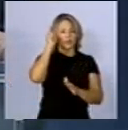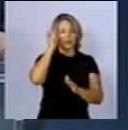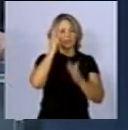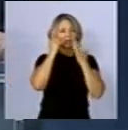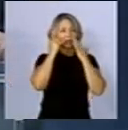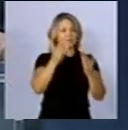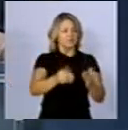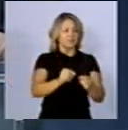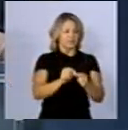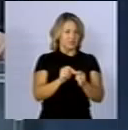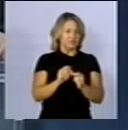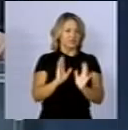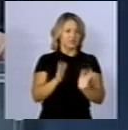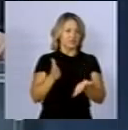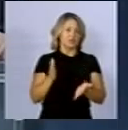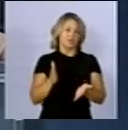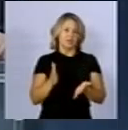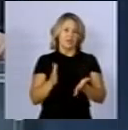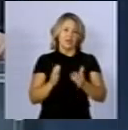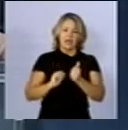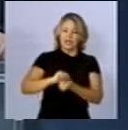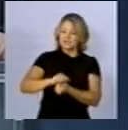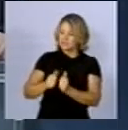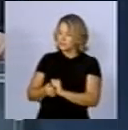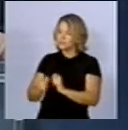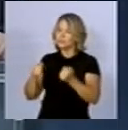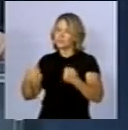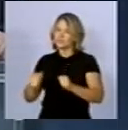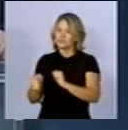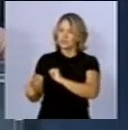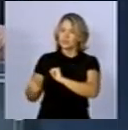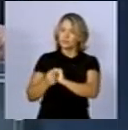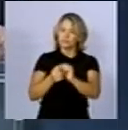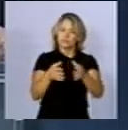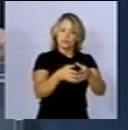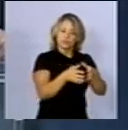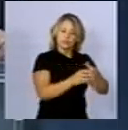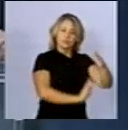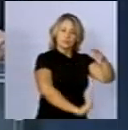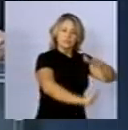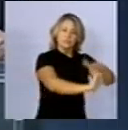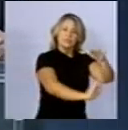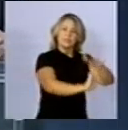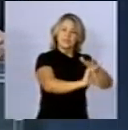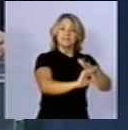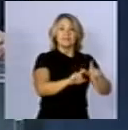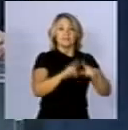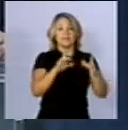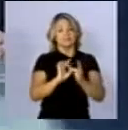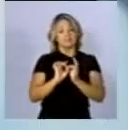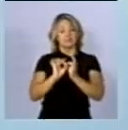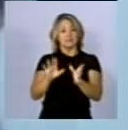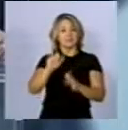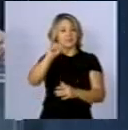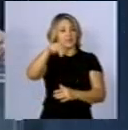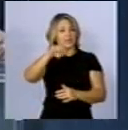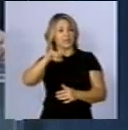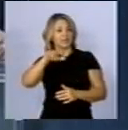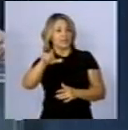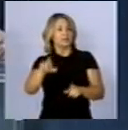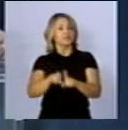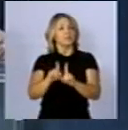apresentação. Essas adaptações teriam que ser implantadas pelas concessionárias com a autorização da ANEL e definição de